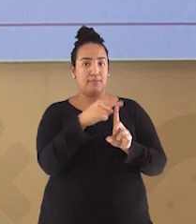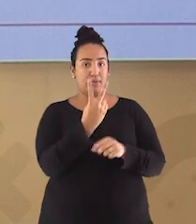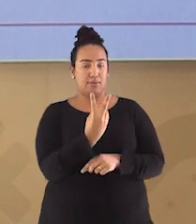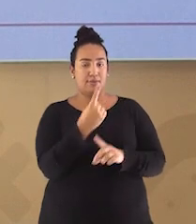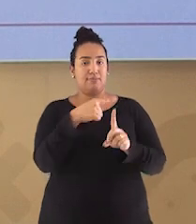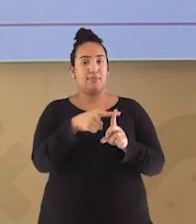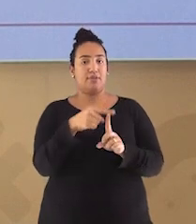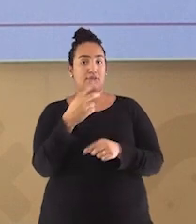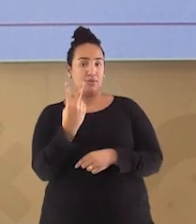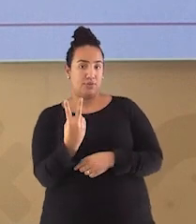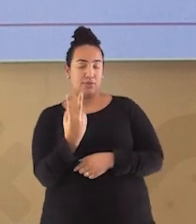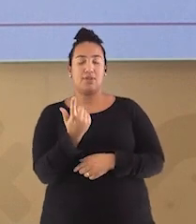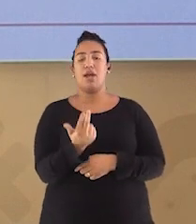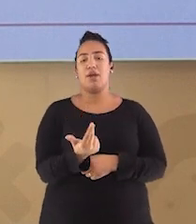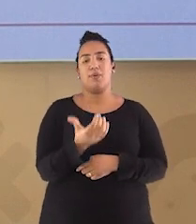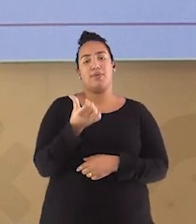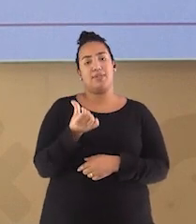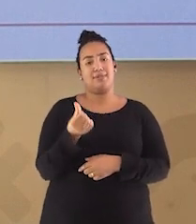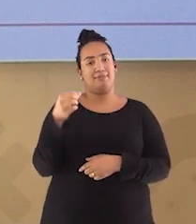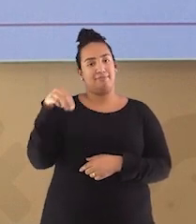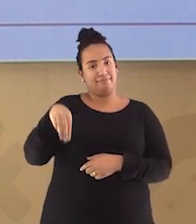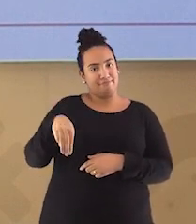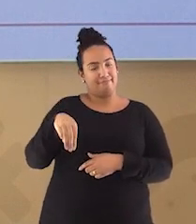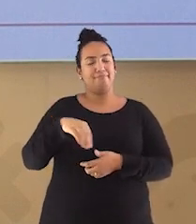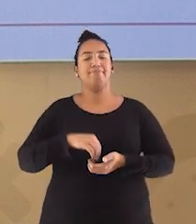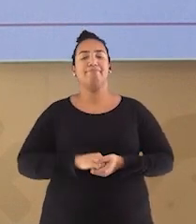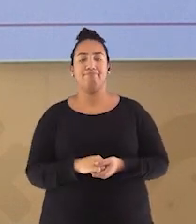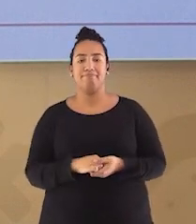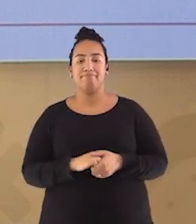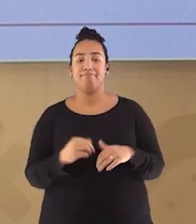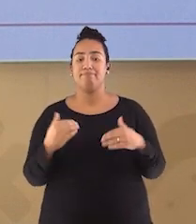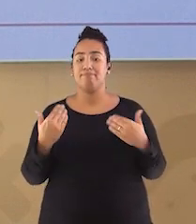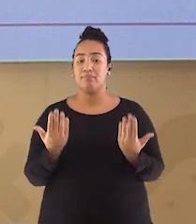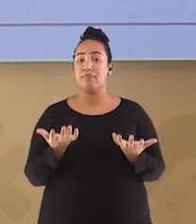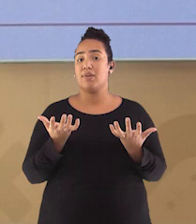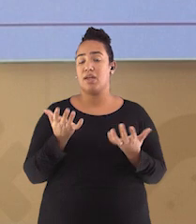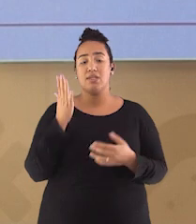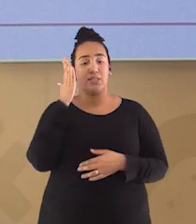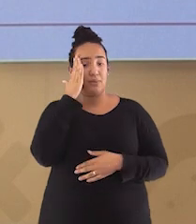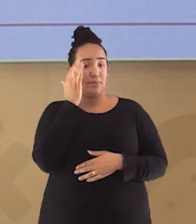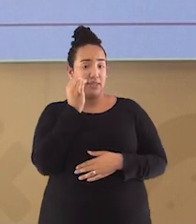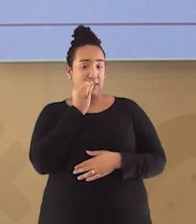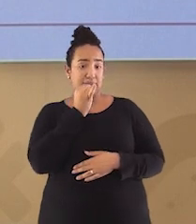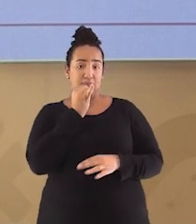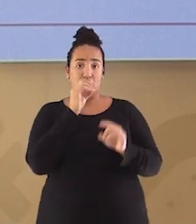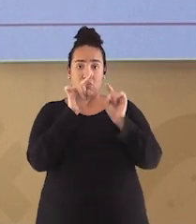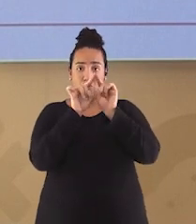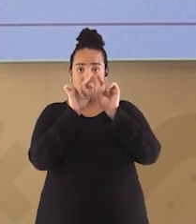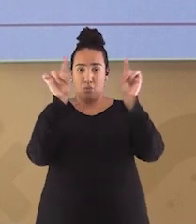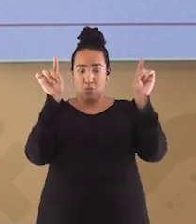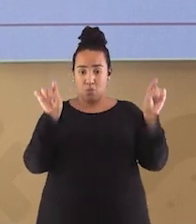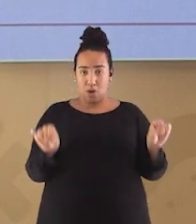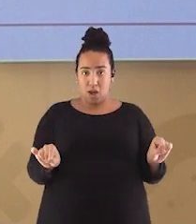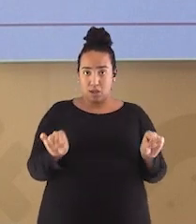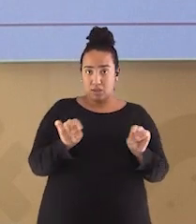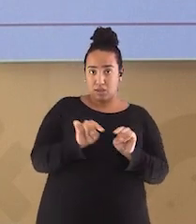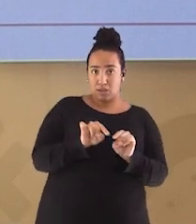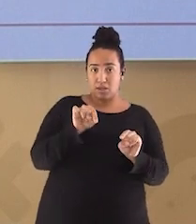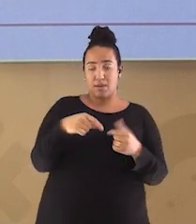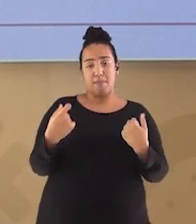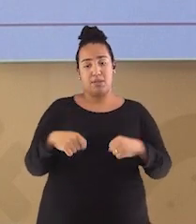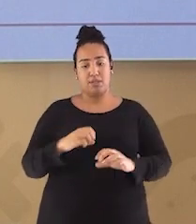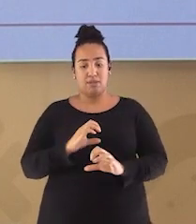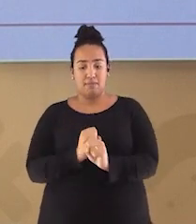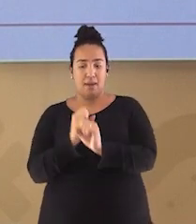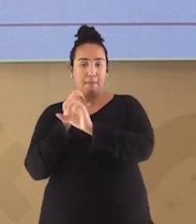2 = 6 metros Se quisermos o perímetro do quadrado nós vamos somar as medidas